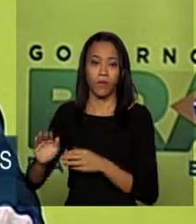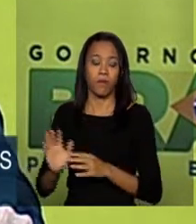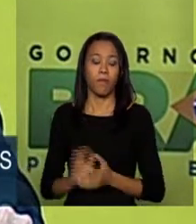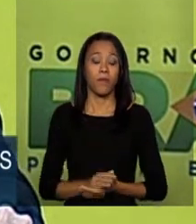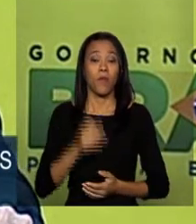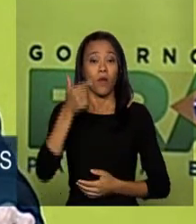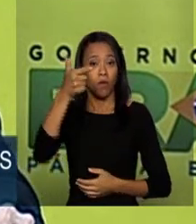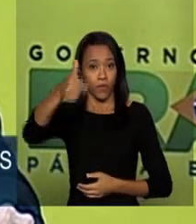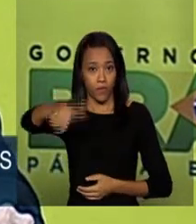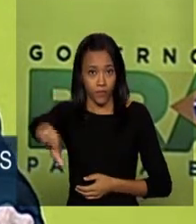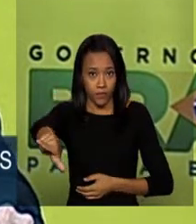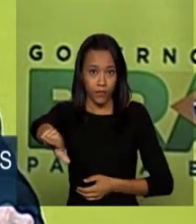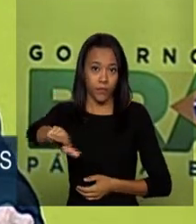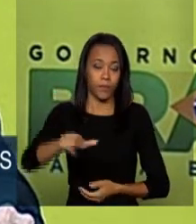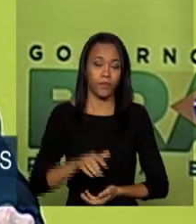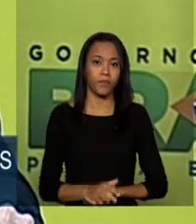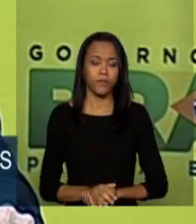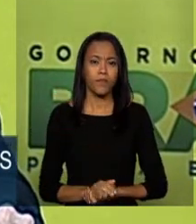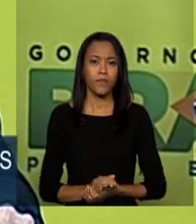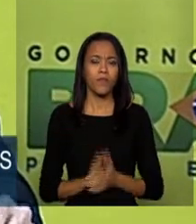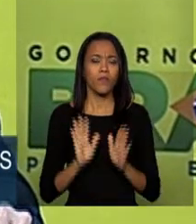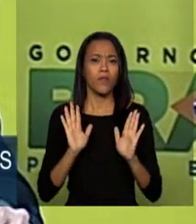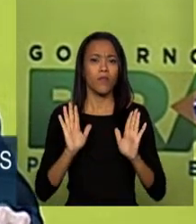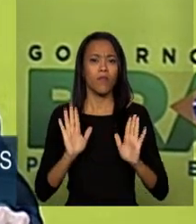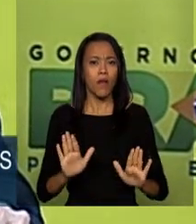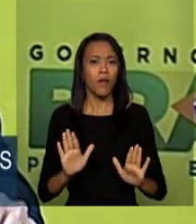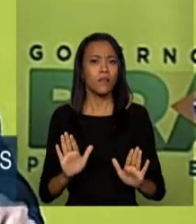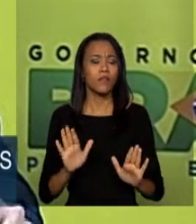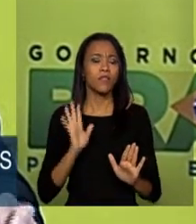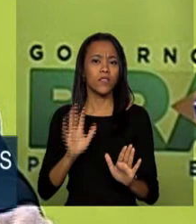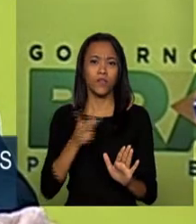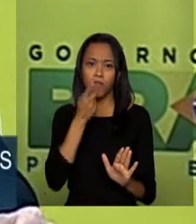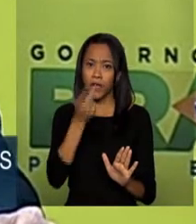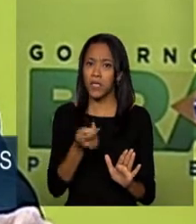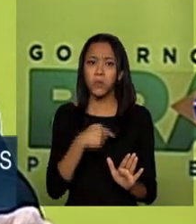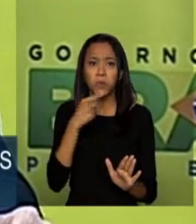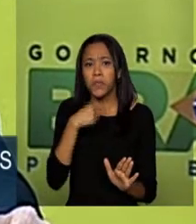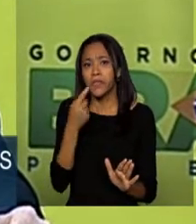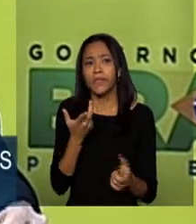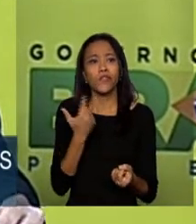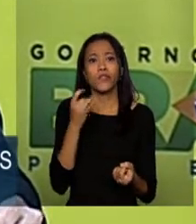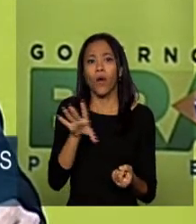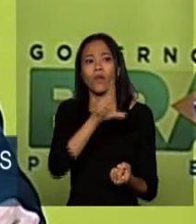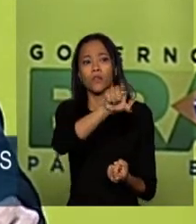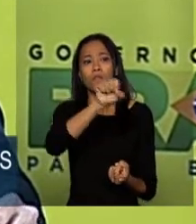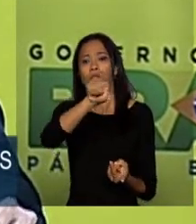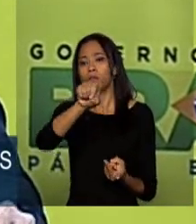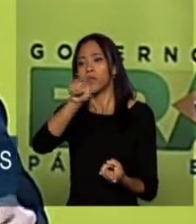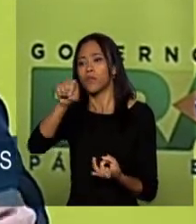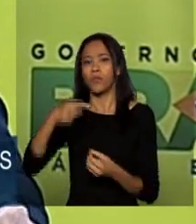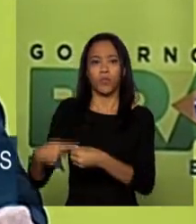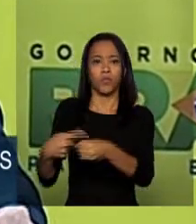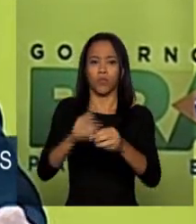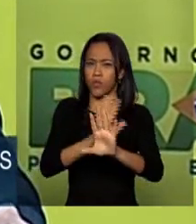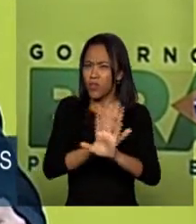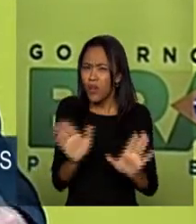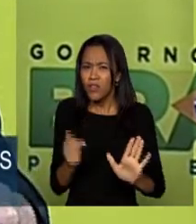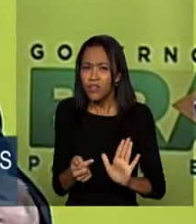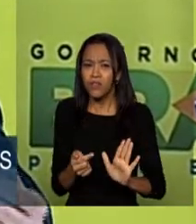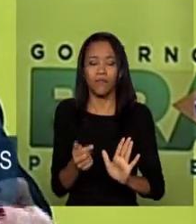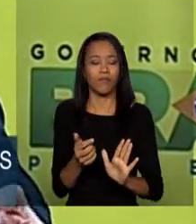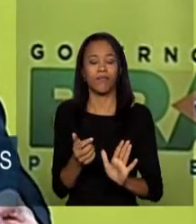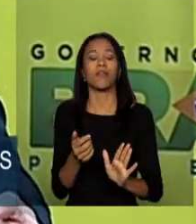Mas, como foi pontuado aqui, não bastava selecionar esses municípios. Nós temos que garantir que esses municípios